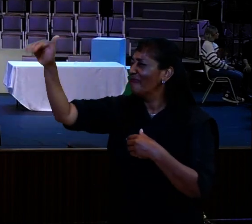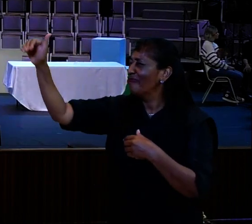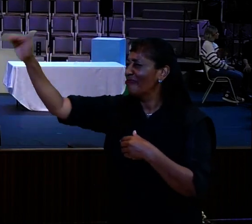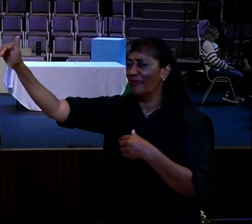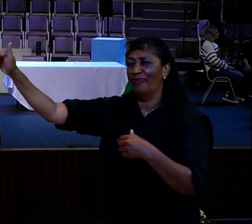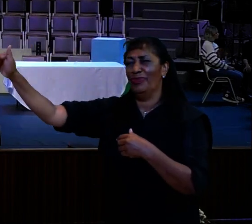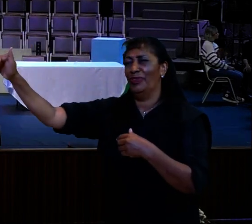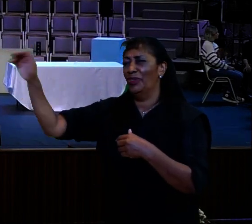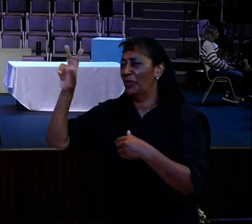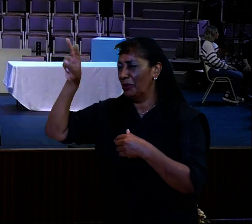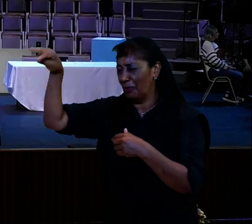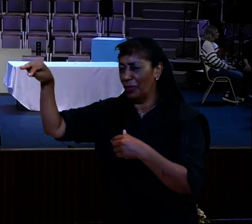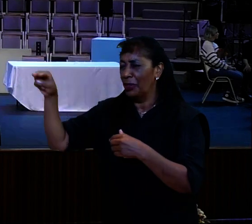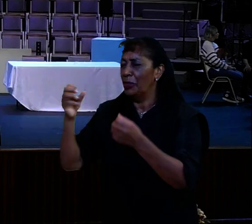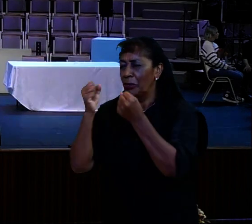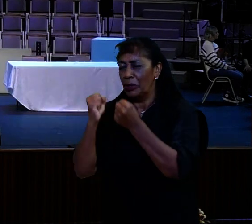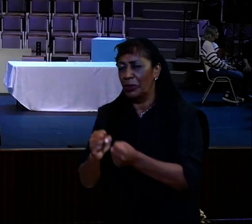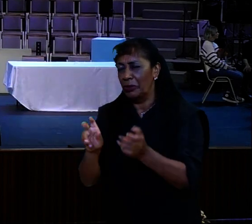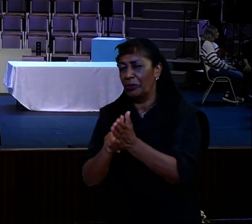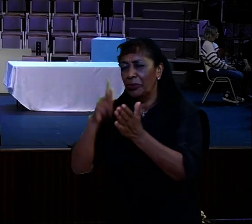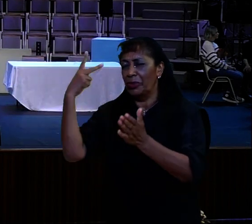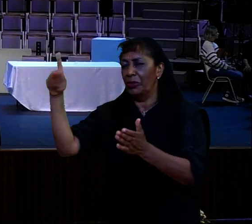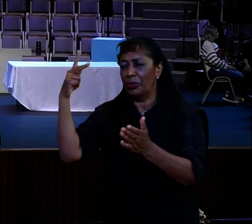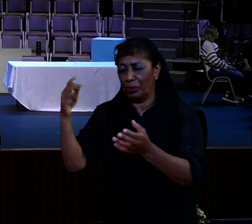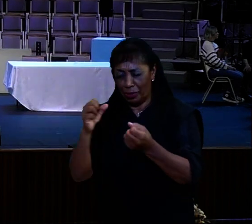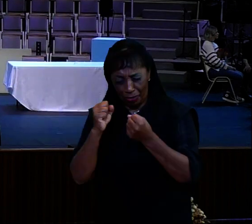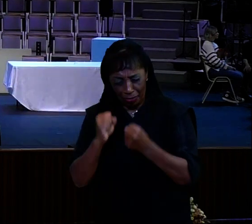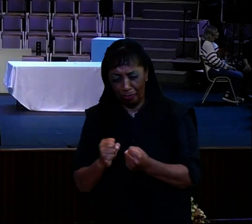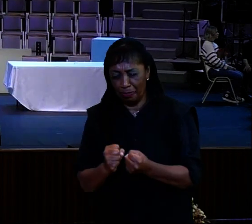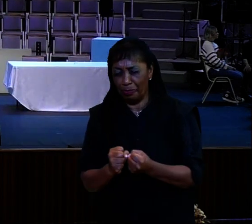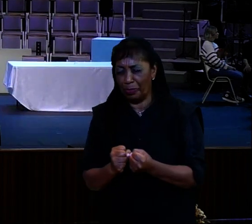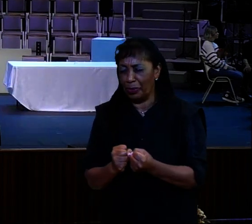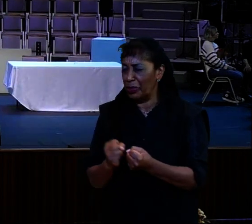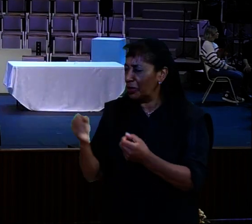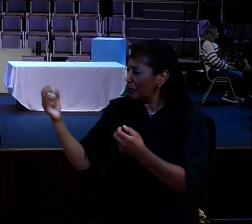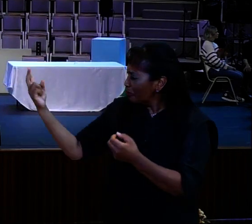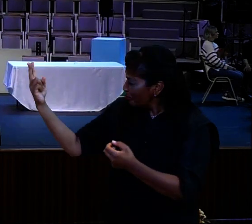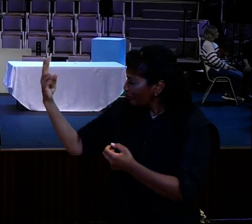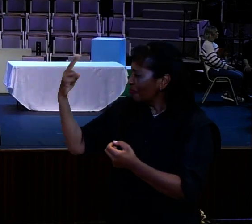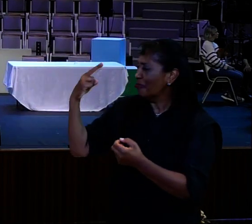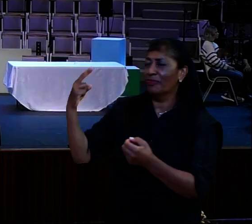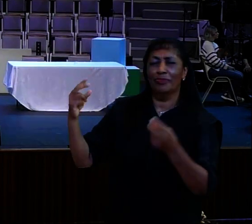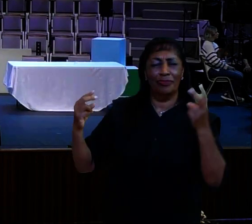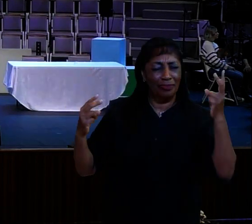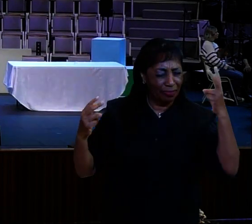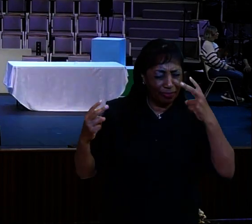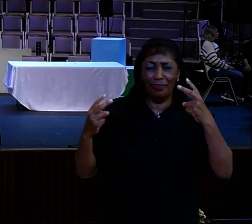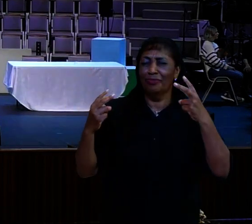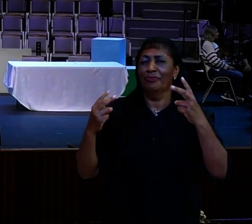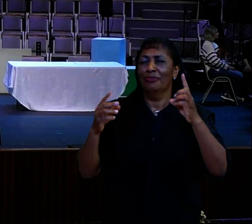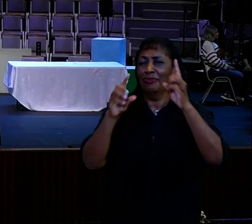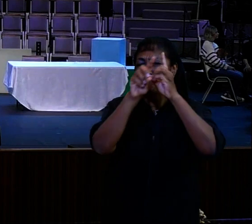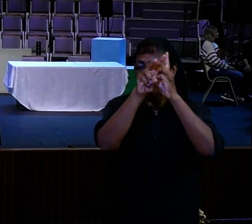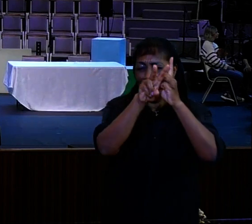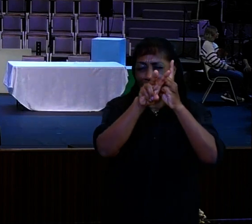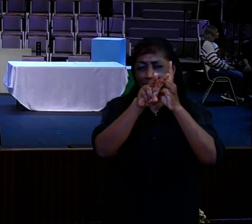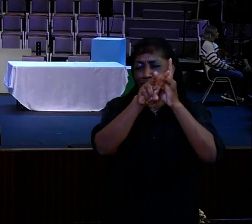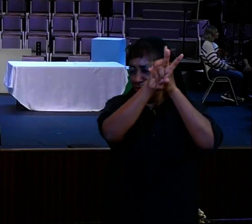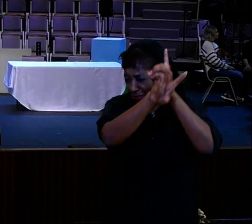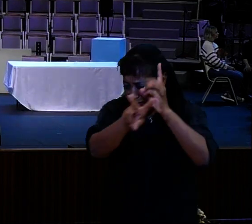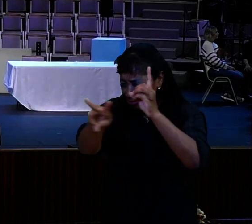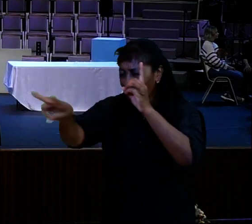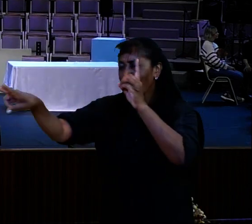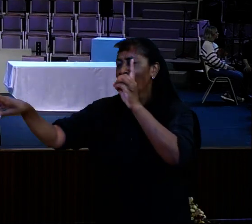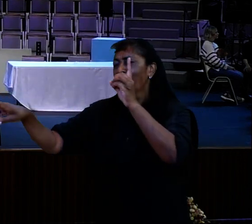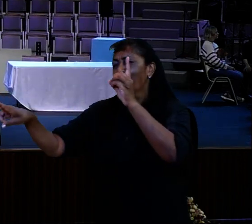poder o Senhor possa nos ouvir. Dedicamos ao Senhor também este musical que inicia agora e que com certeza,